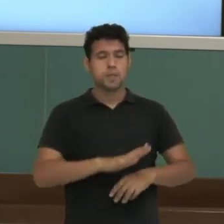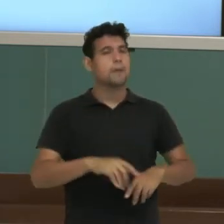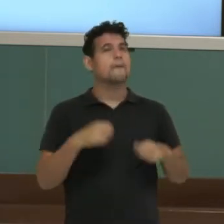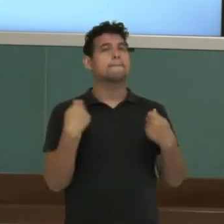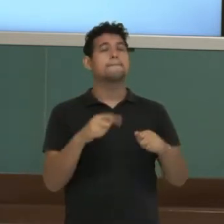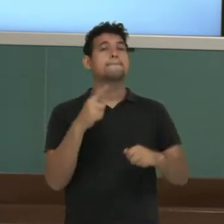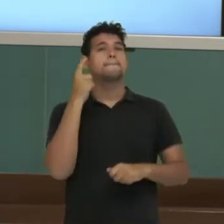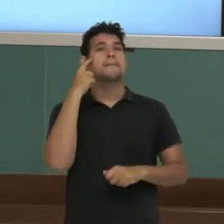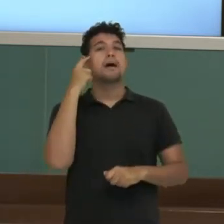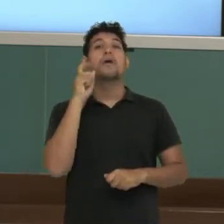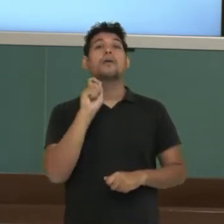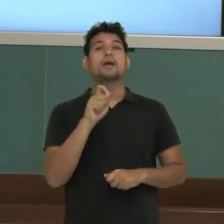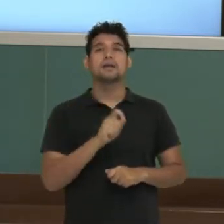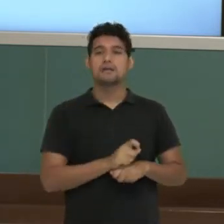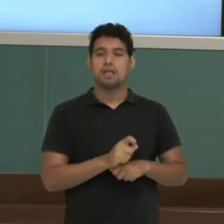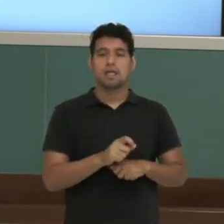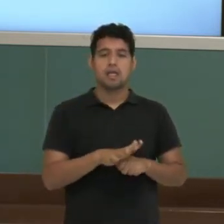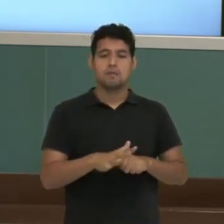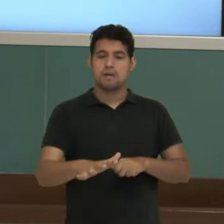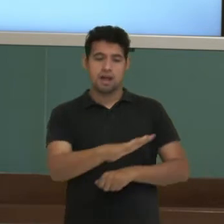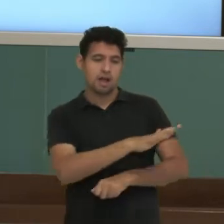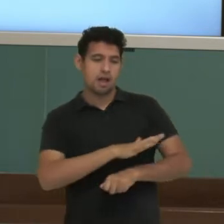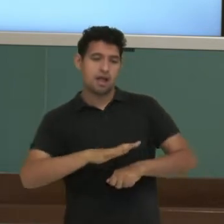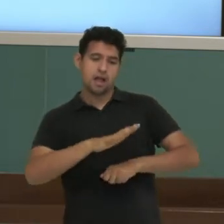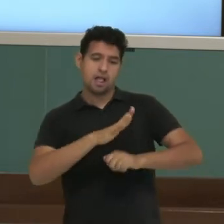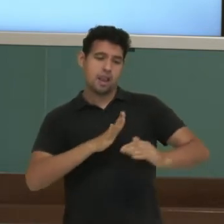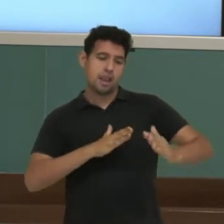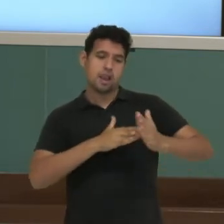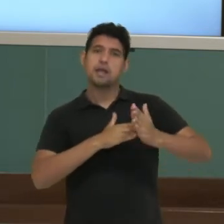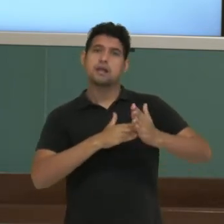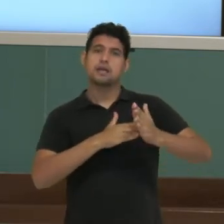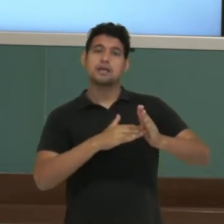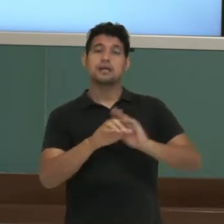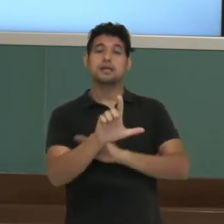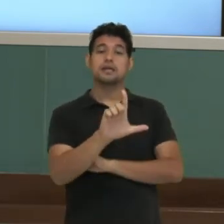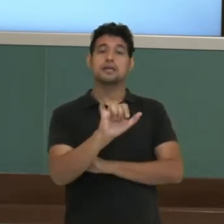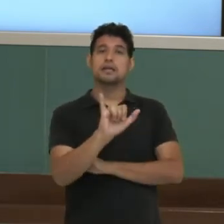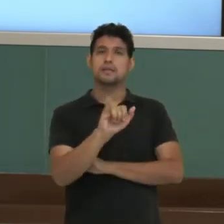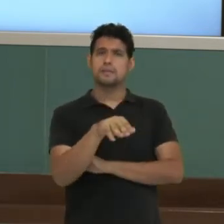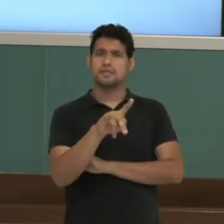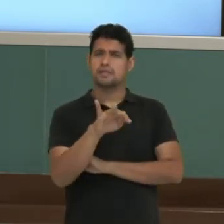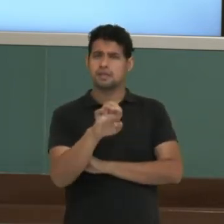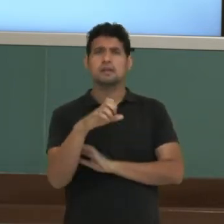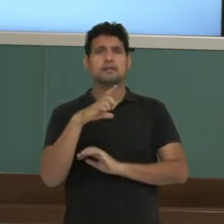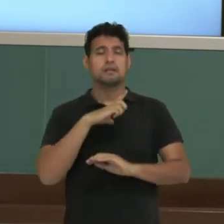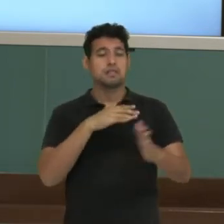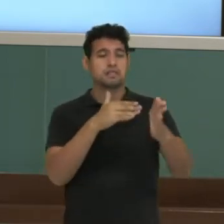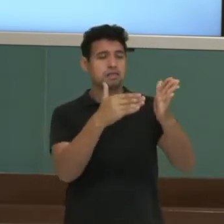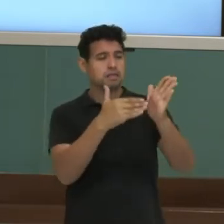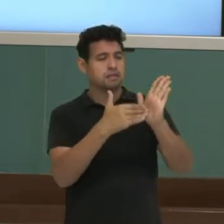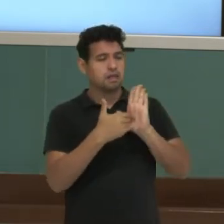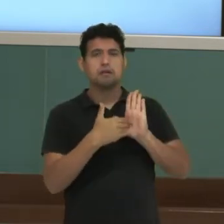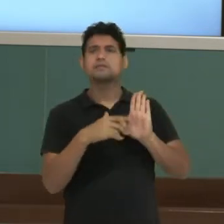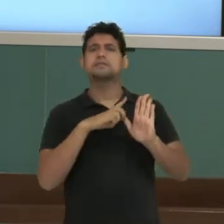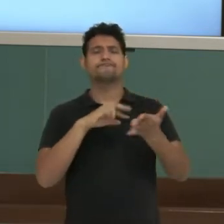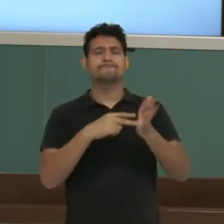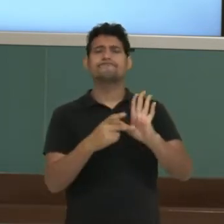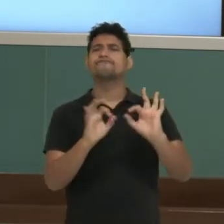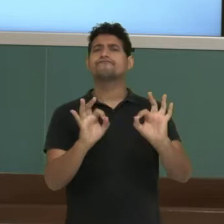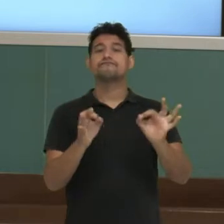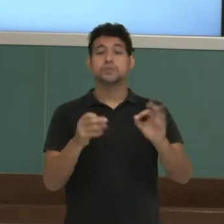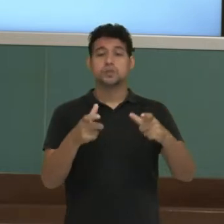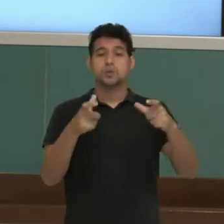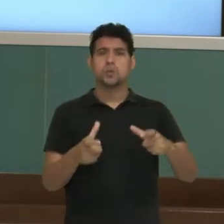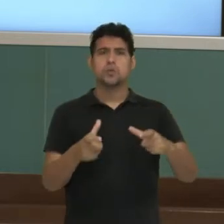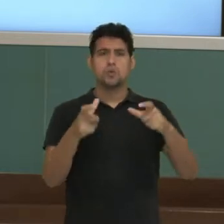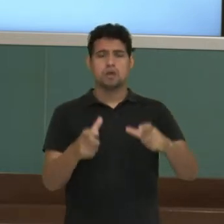de que território é uma área delimitada. E esta área delimitada, quando ela tem uma certeza, ela estabelece